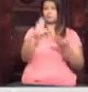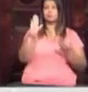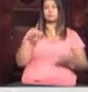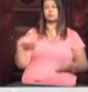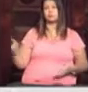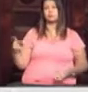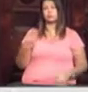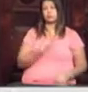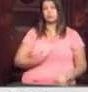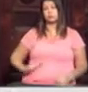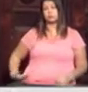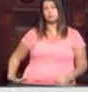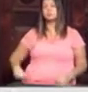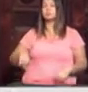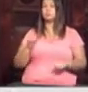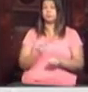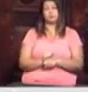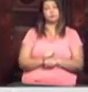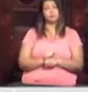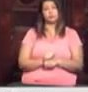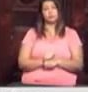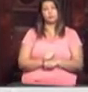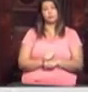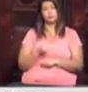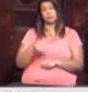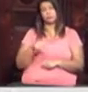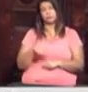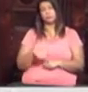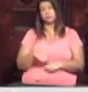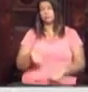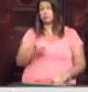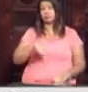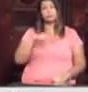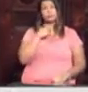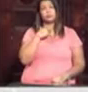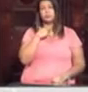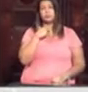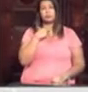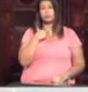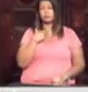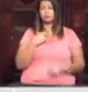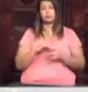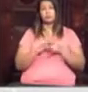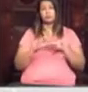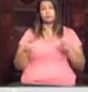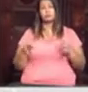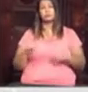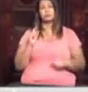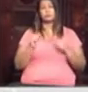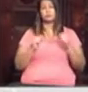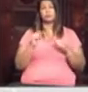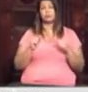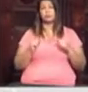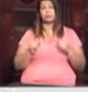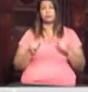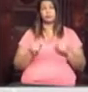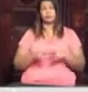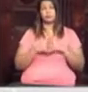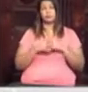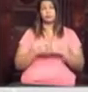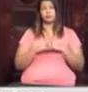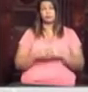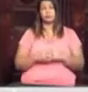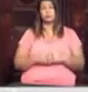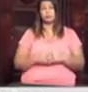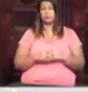estão paralisados na mesa da Assembleia Legislativa. Nós não podemos permitir que se confunda a